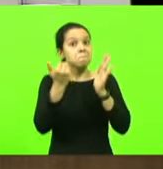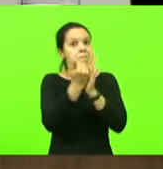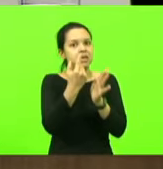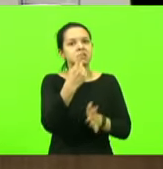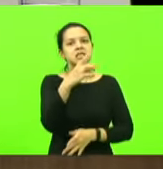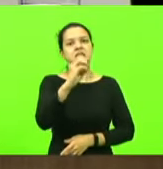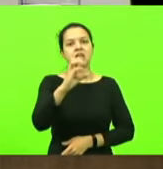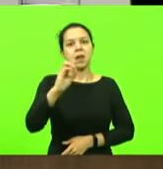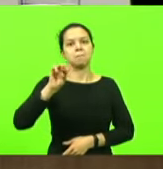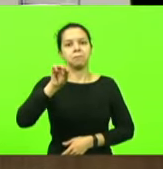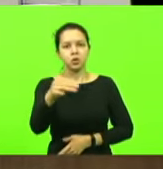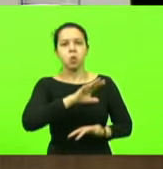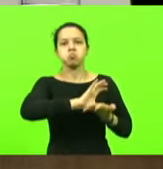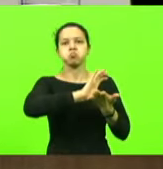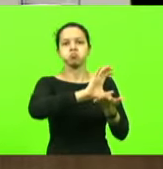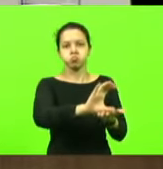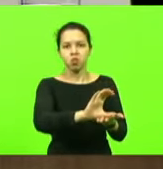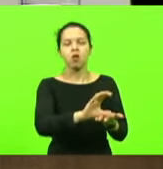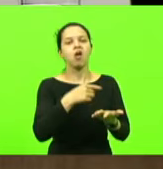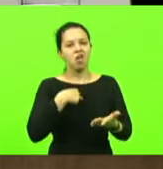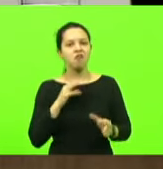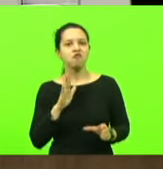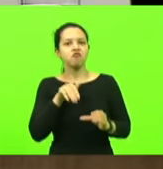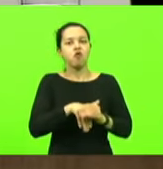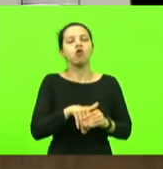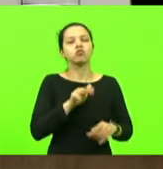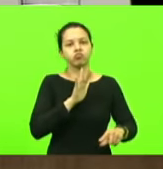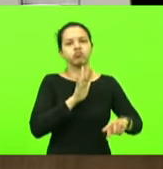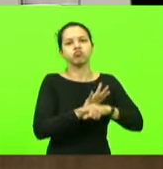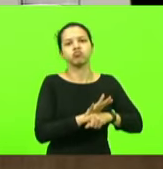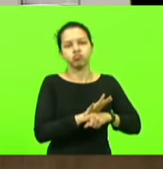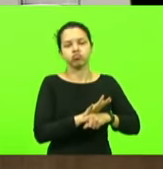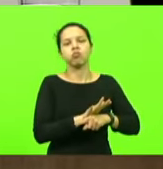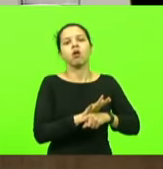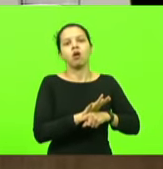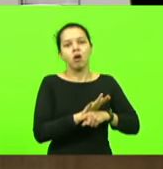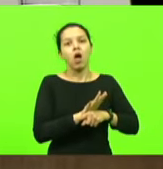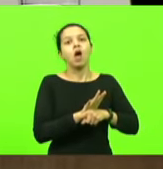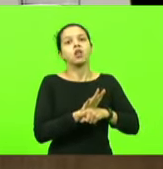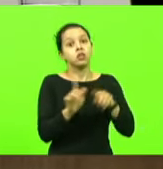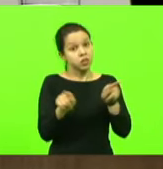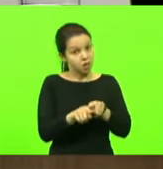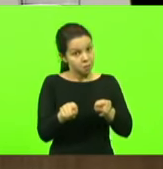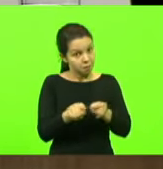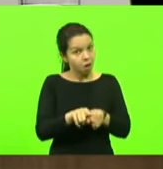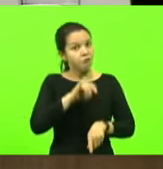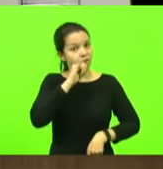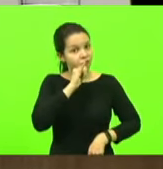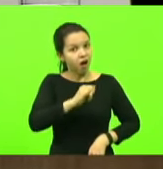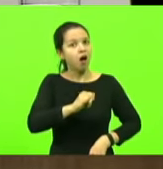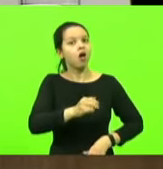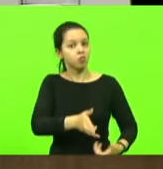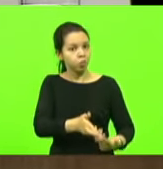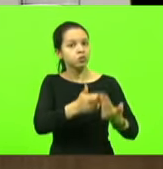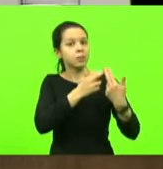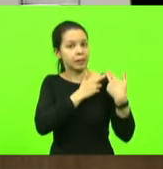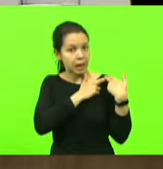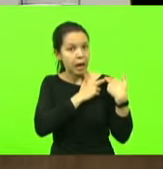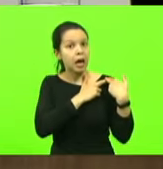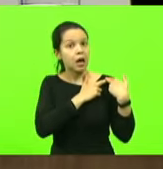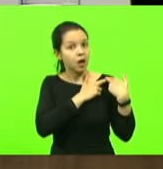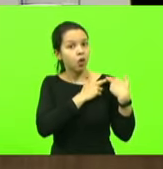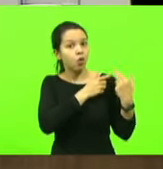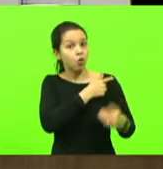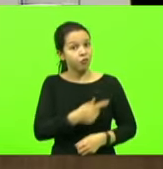milhões, que com certeza terá o meu voto favorável, e chamo também a responsabilidade, deputados, do